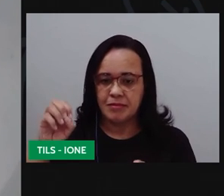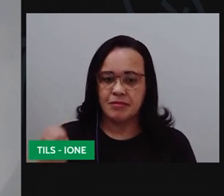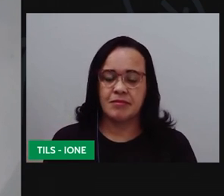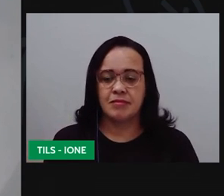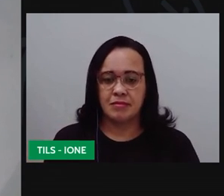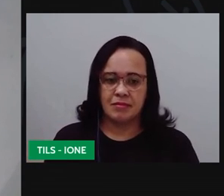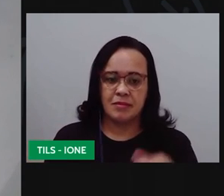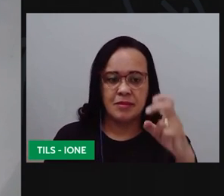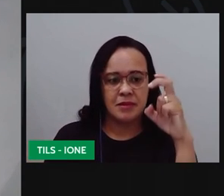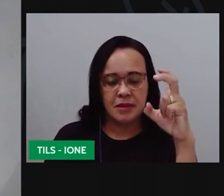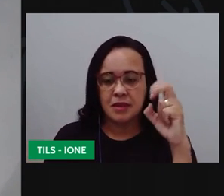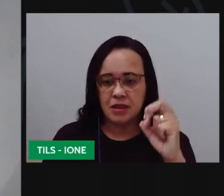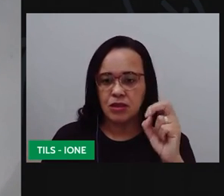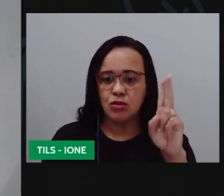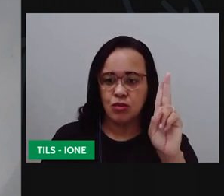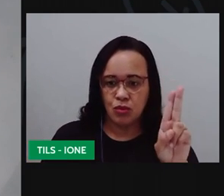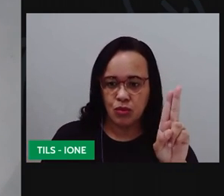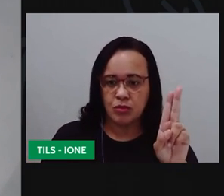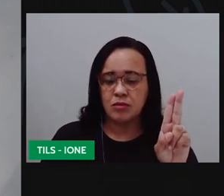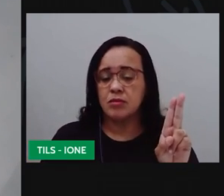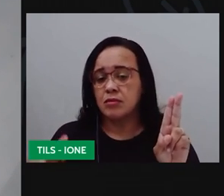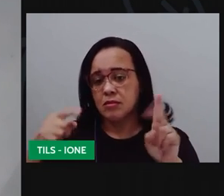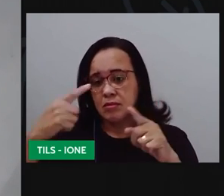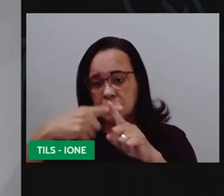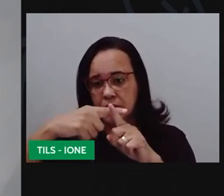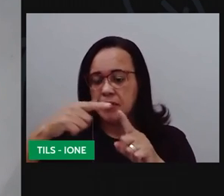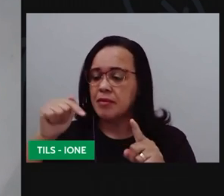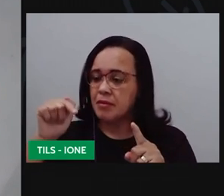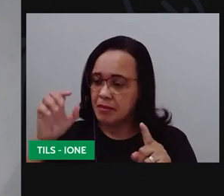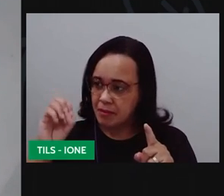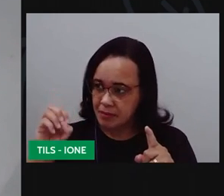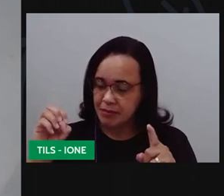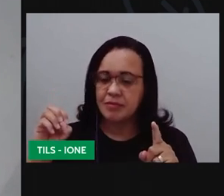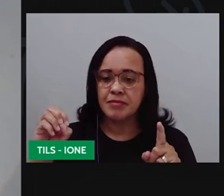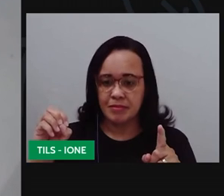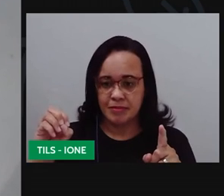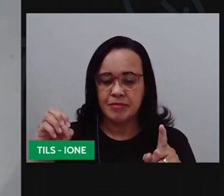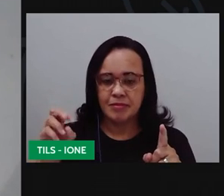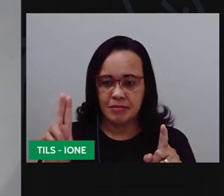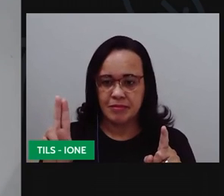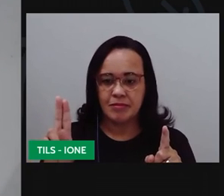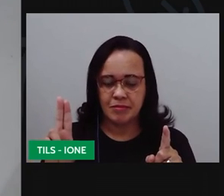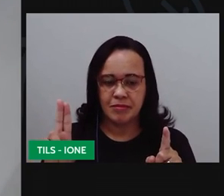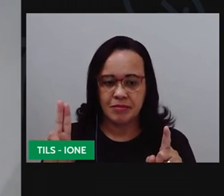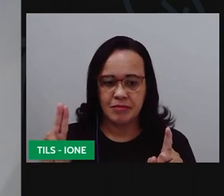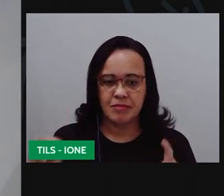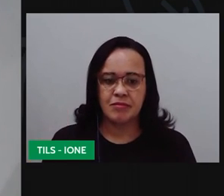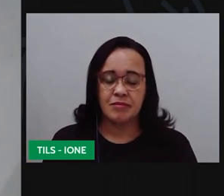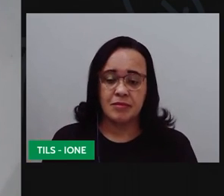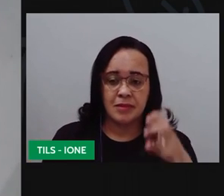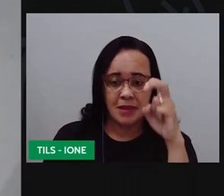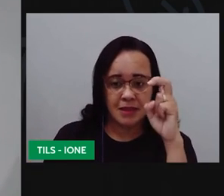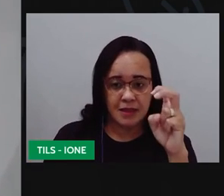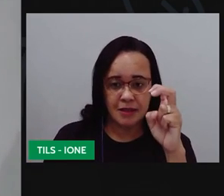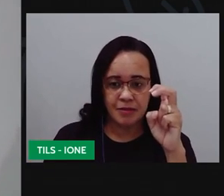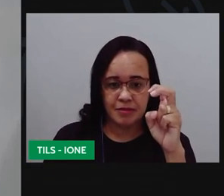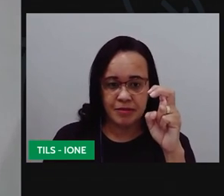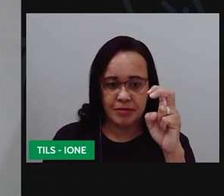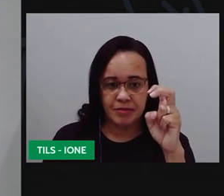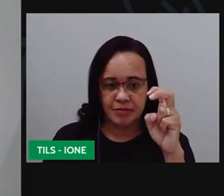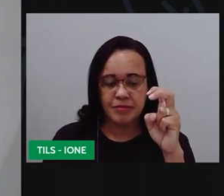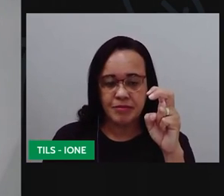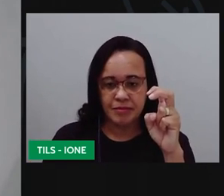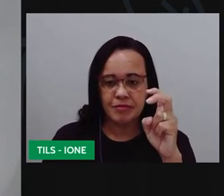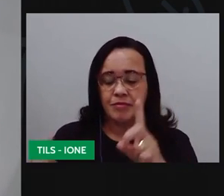unidades é isso eu tenho cinco mais sete eu tenho cinco certo vou